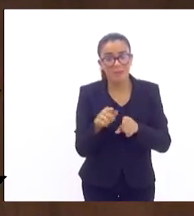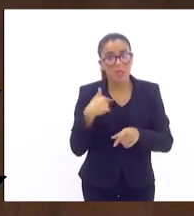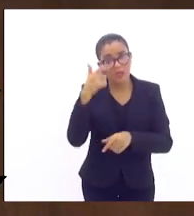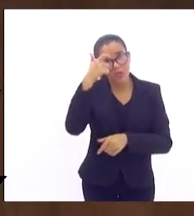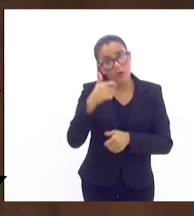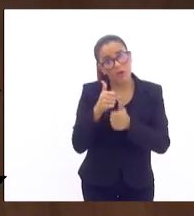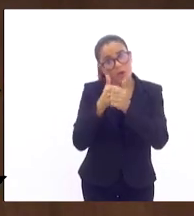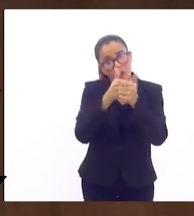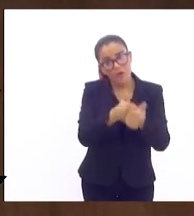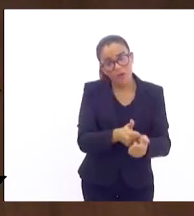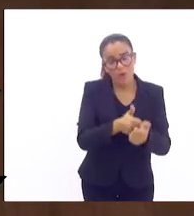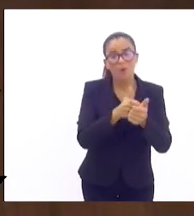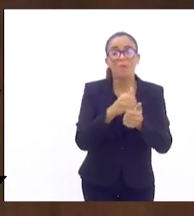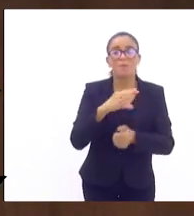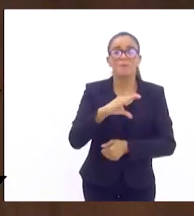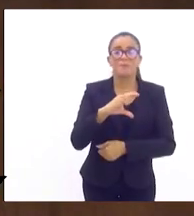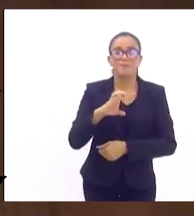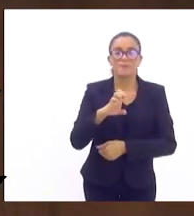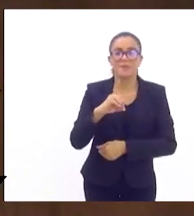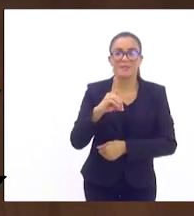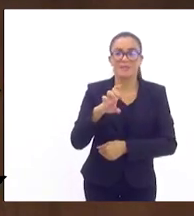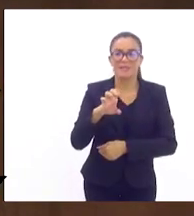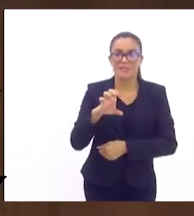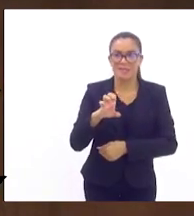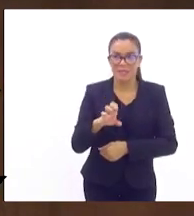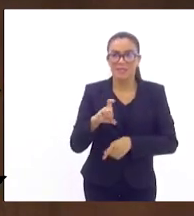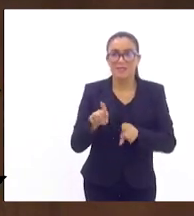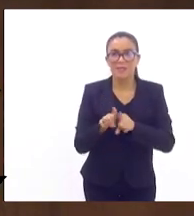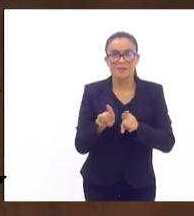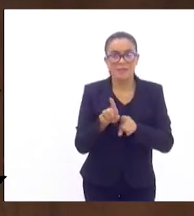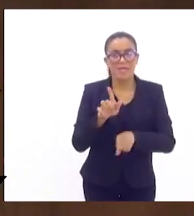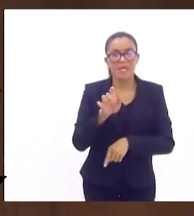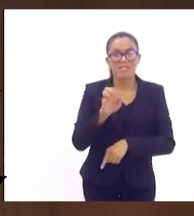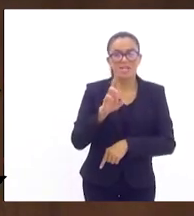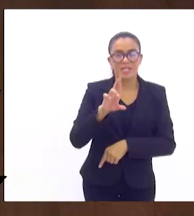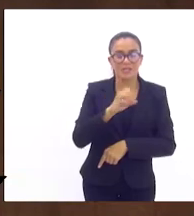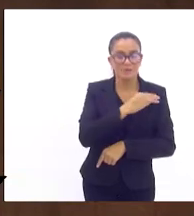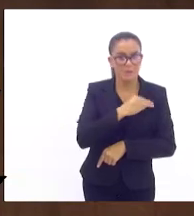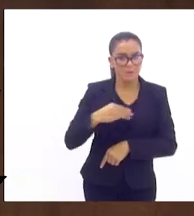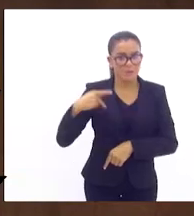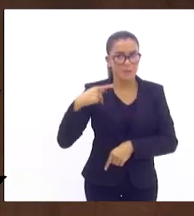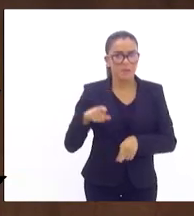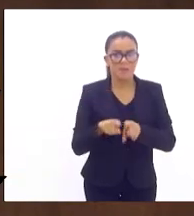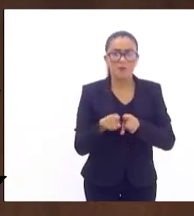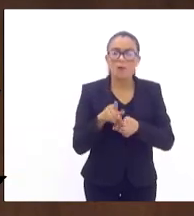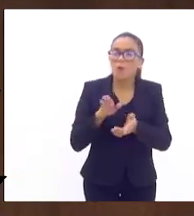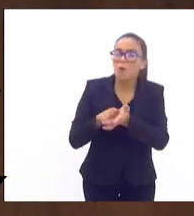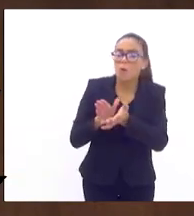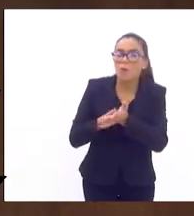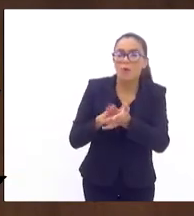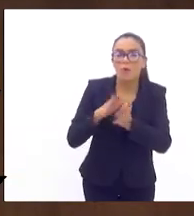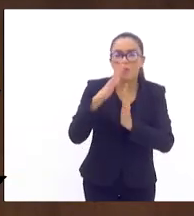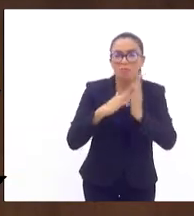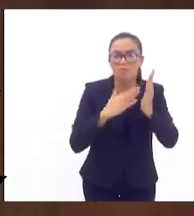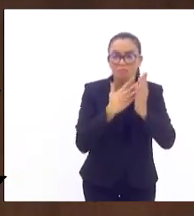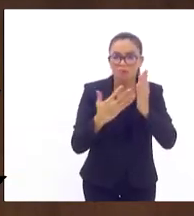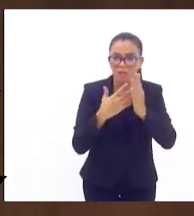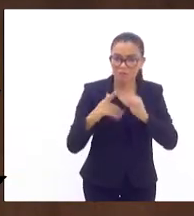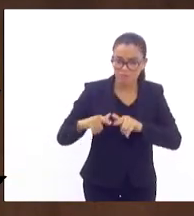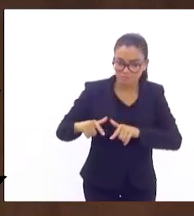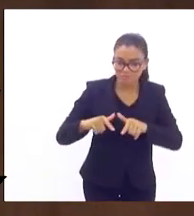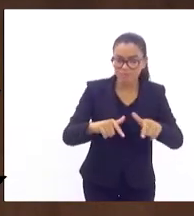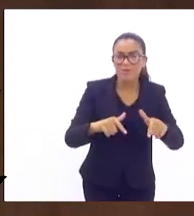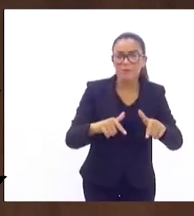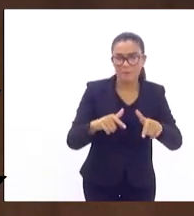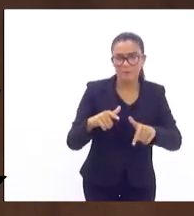relação à SEDAI, ao plano de contingência. A Genersa, junto com o Ministério Público, cobrou um plano de contingência para o enfrentamento da pandemia. O